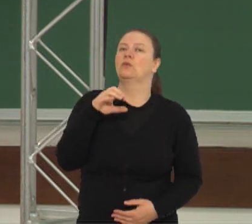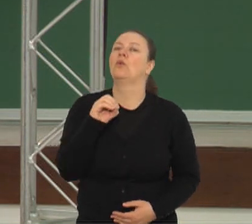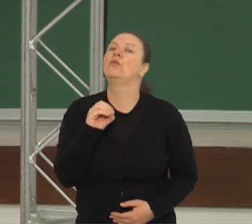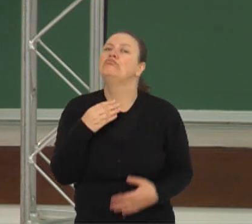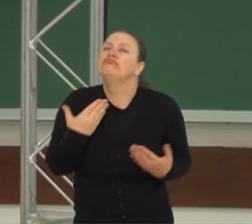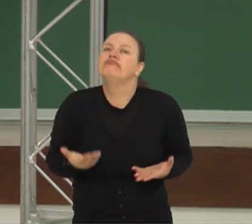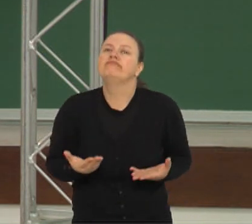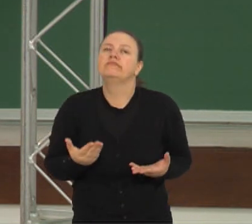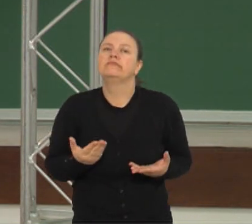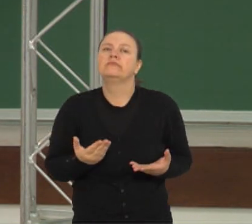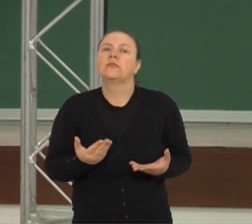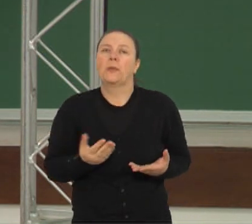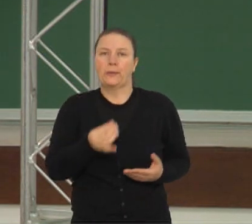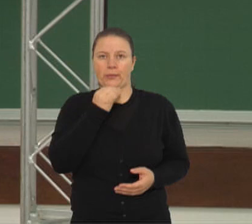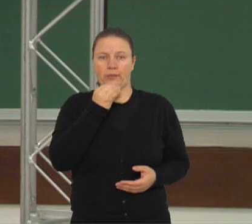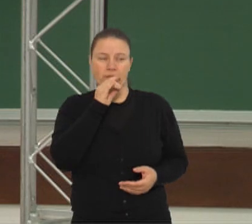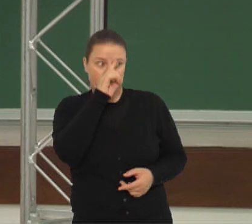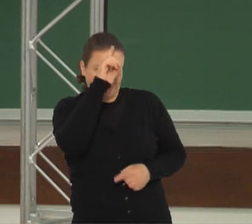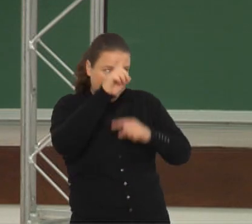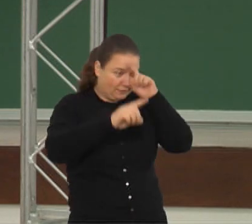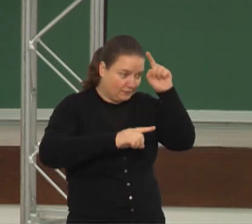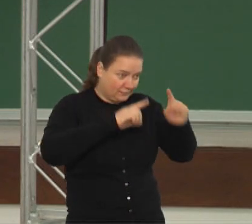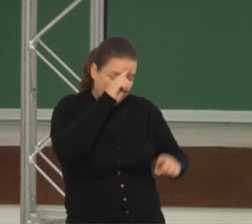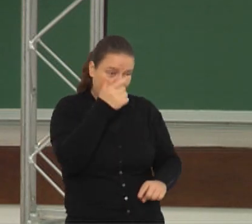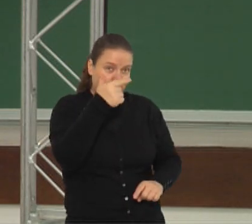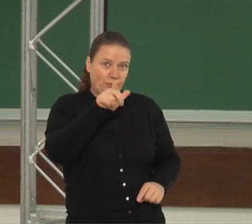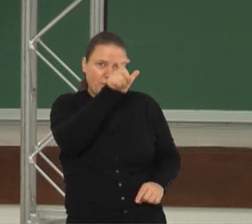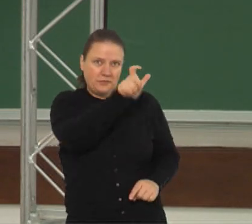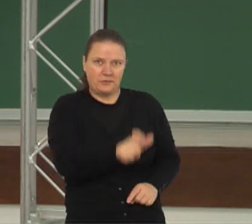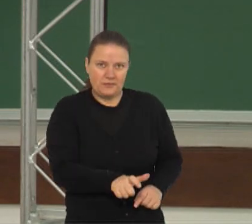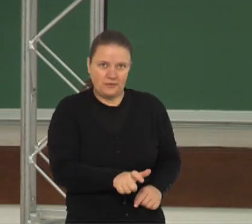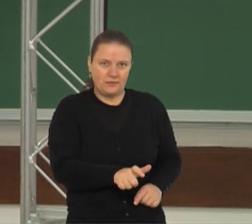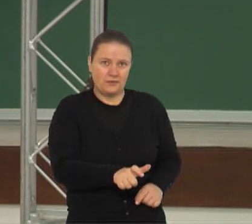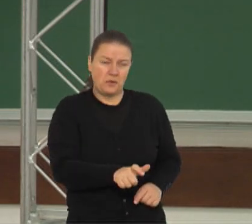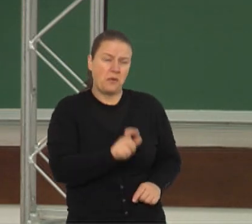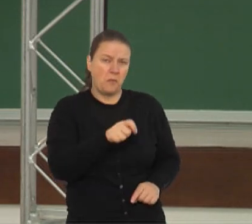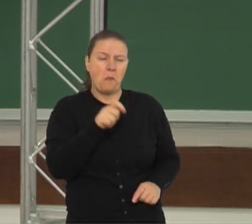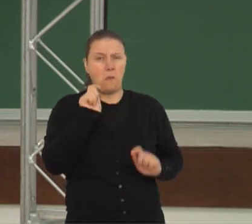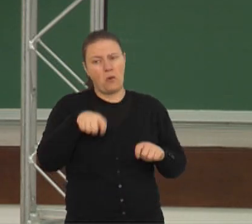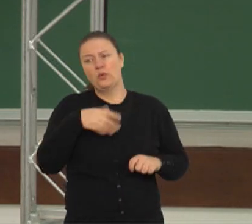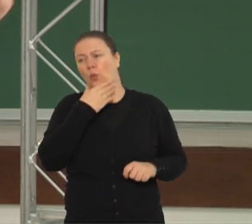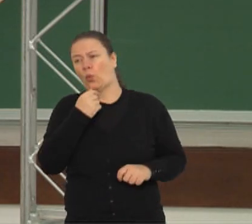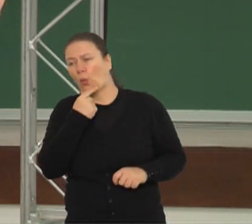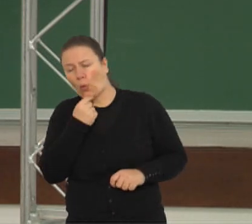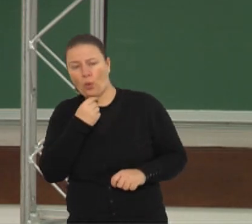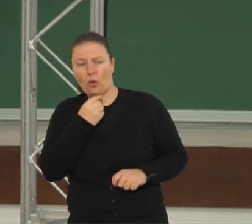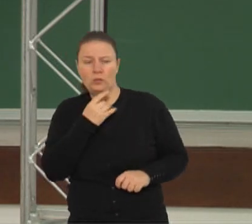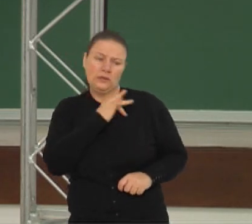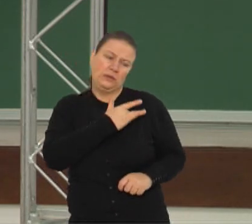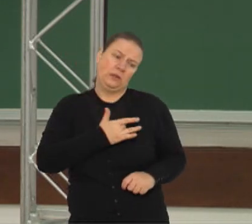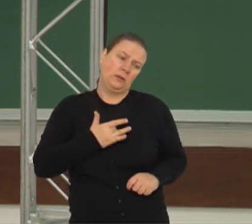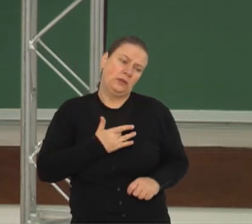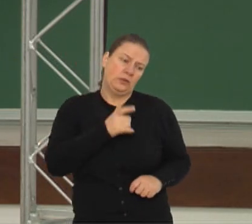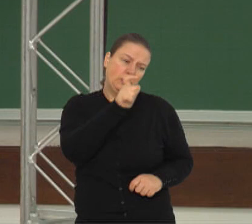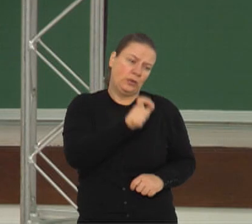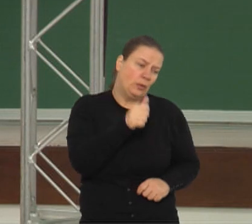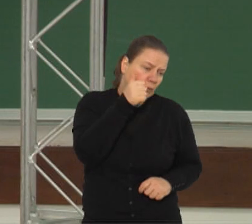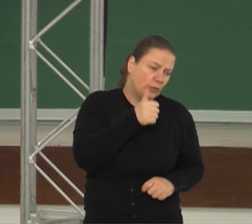pessoa idealiza uma outra pessoa, seja um homem em relação a uma mulher em relação a um homem, ou